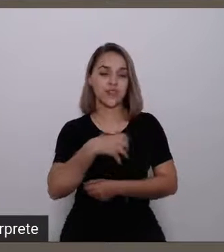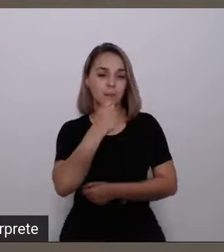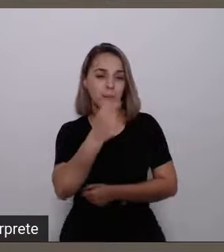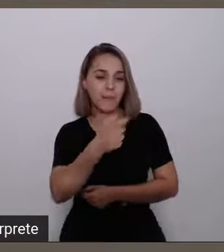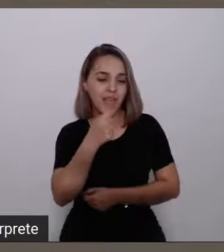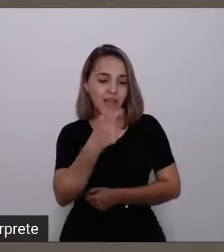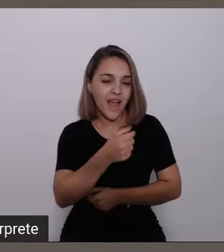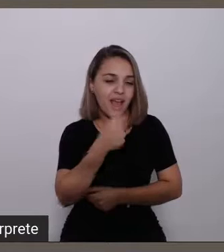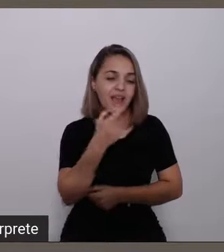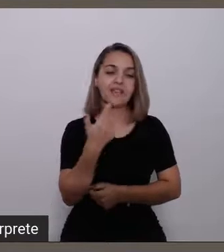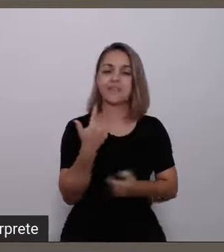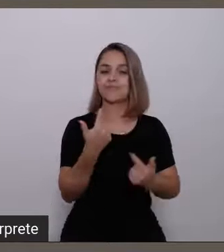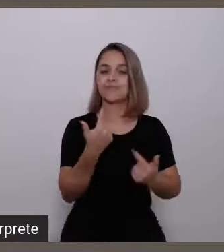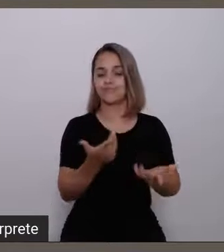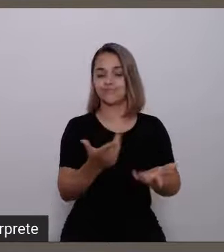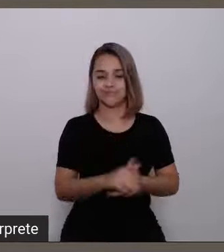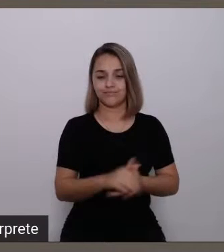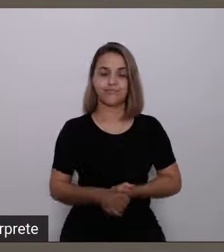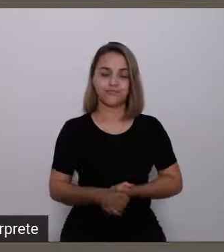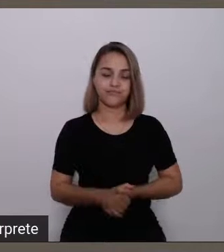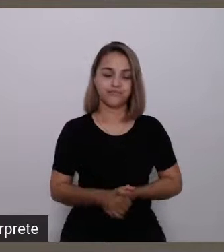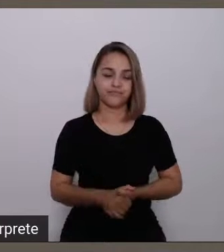debochada.